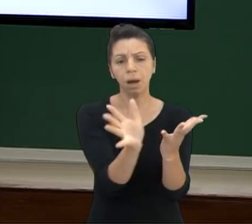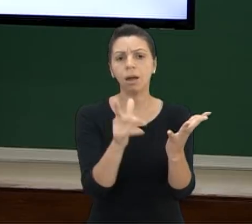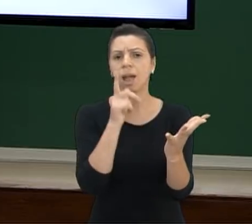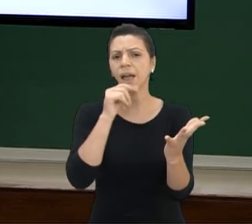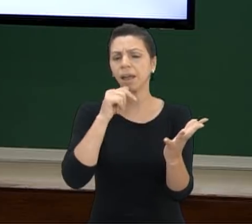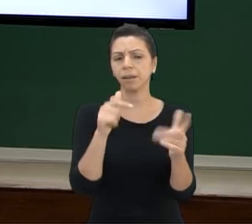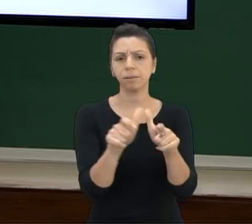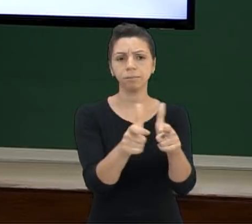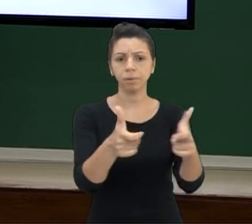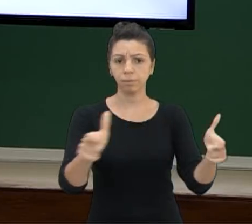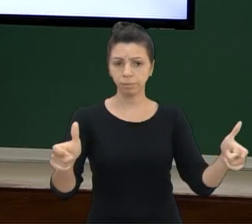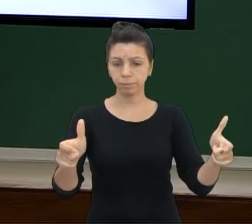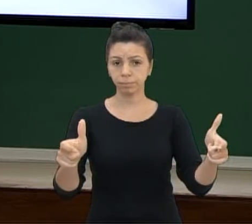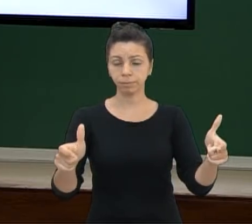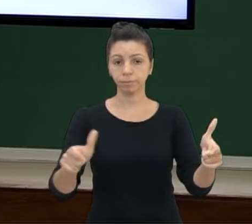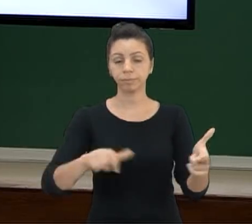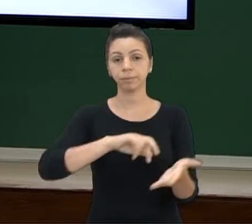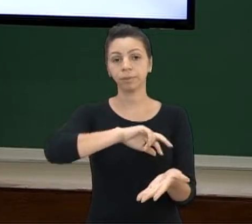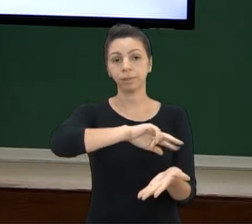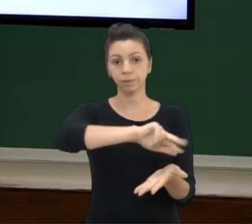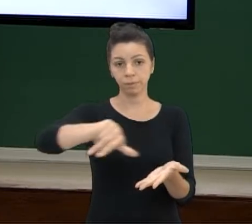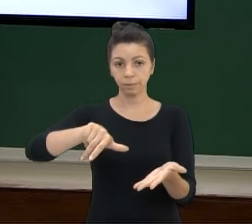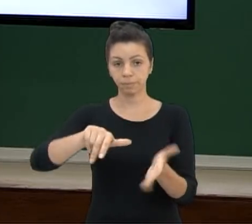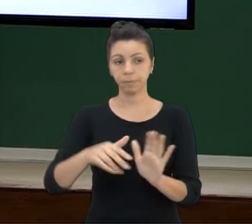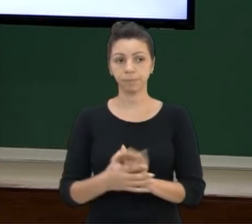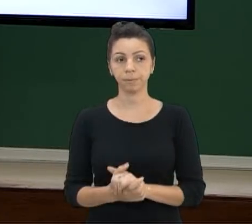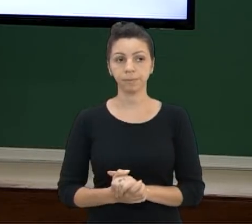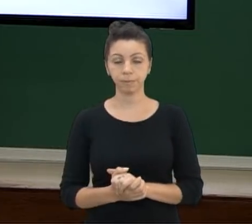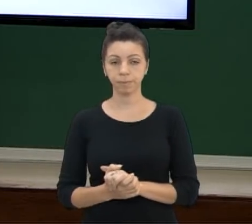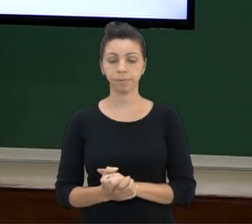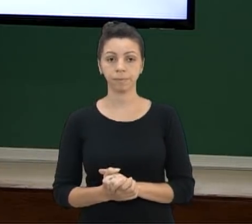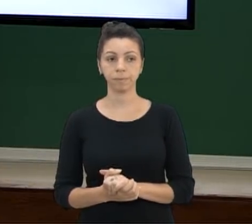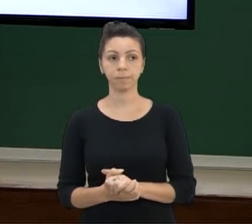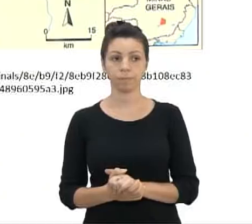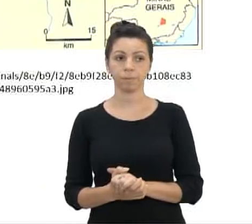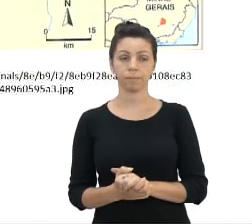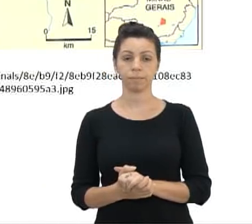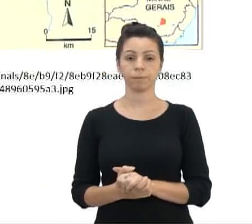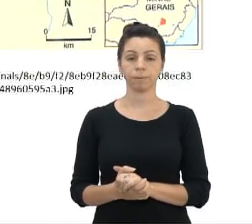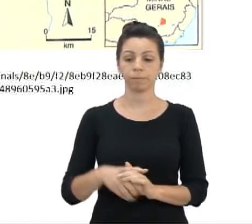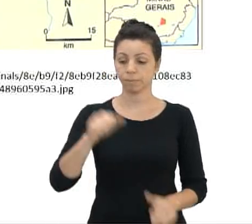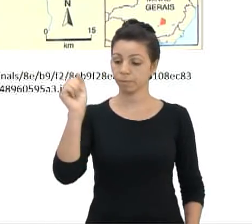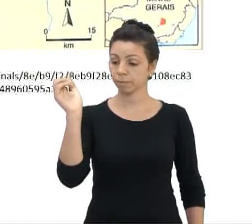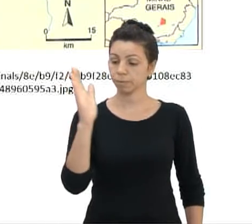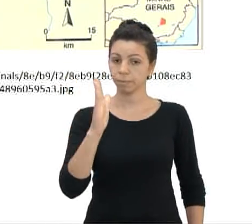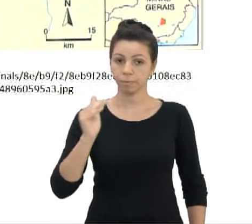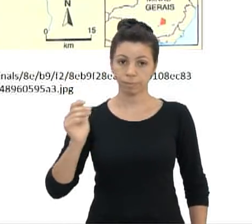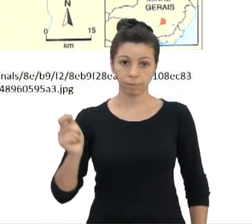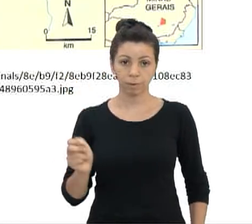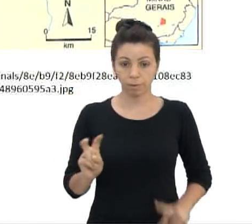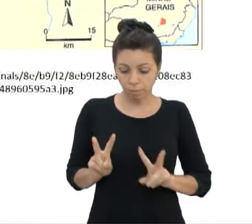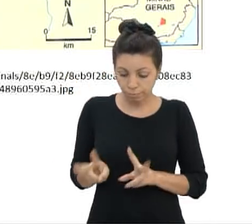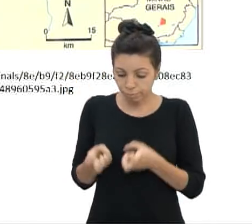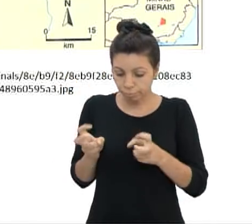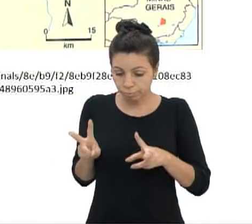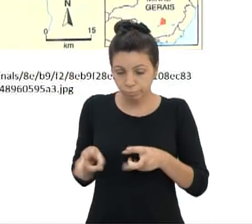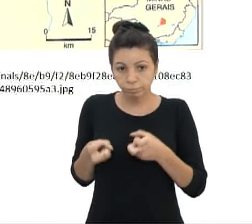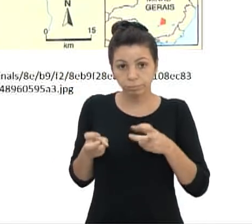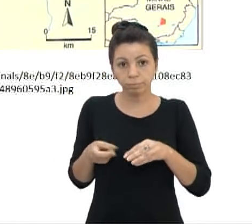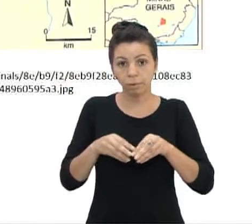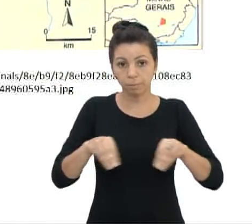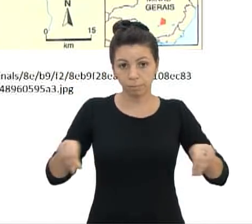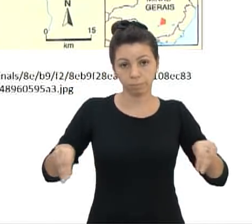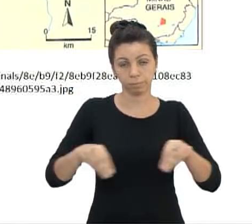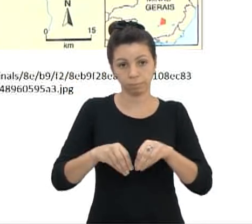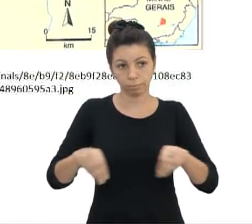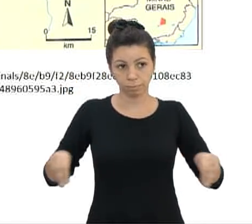bastante ampla e diversificada. E quando a gente fala também do Brasil, a atividade mineradora ela é presente no